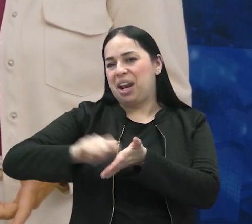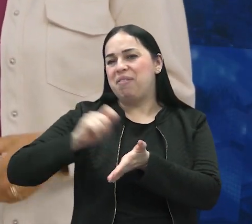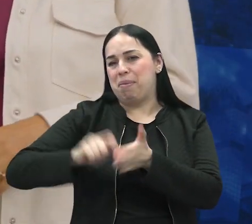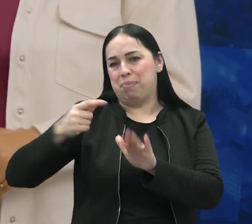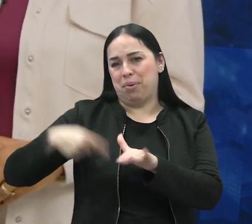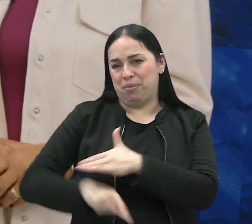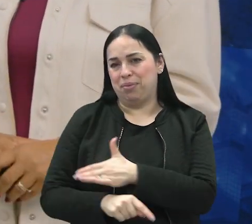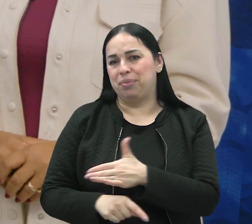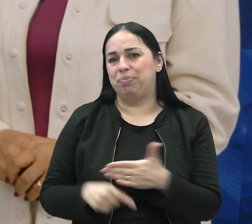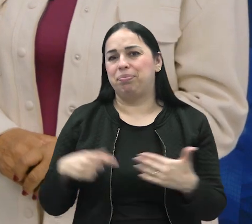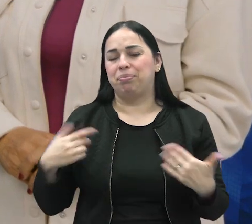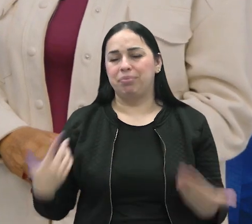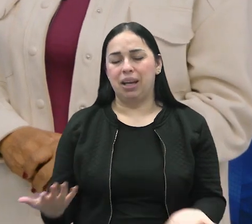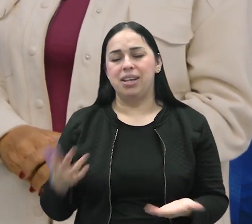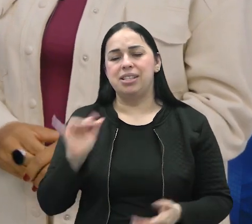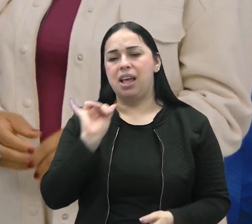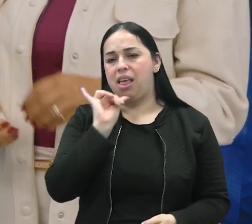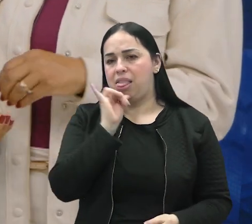né? Então,